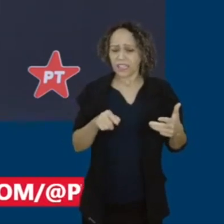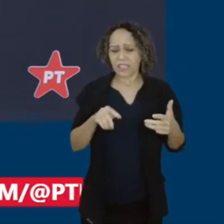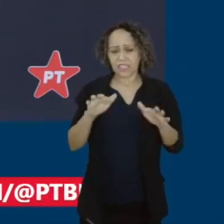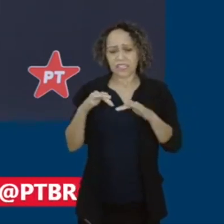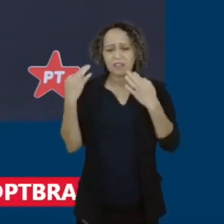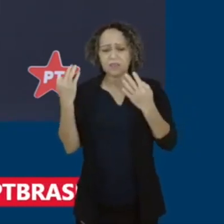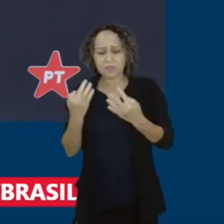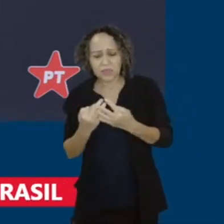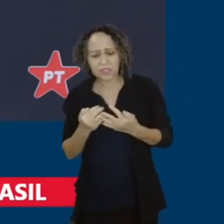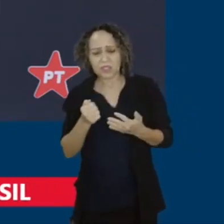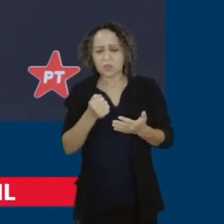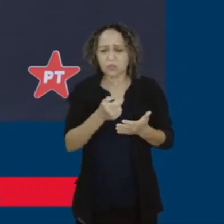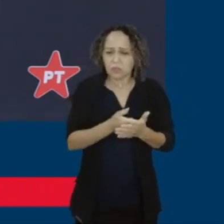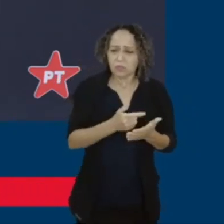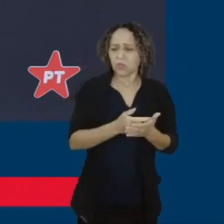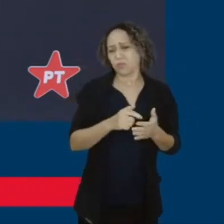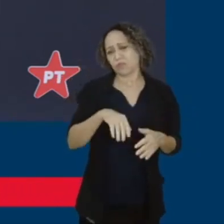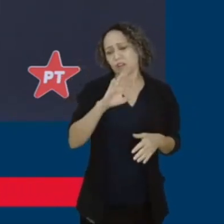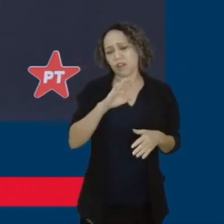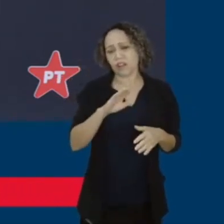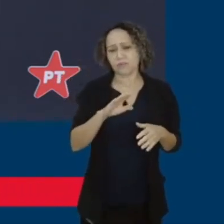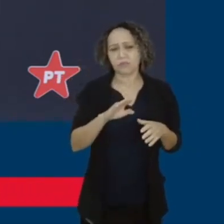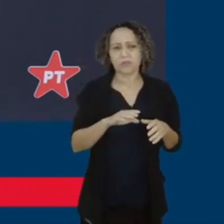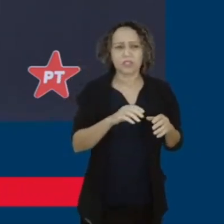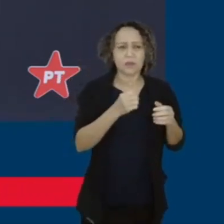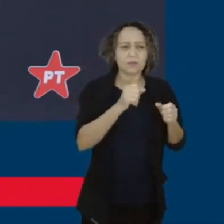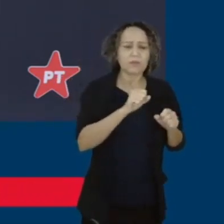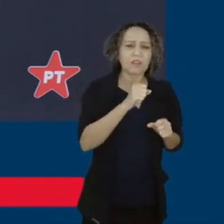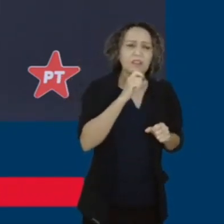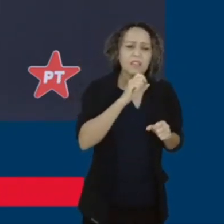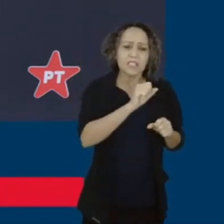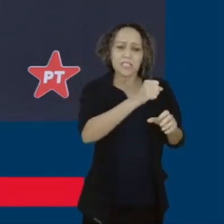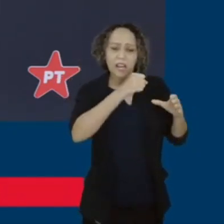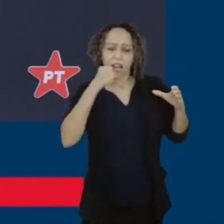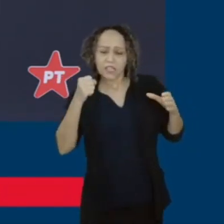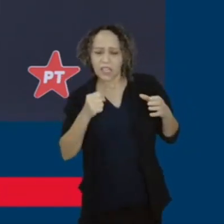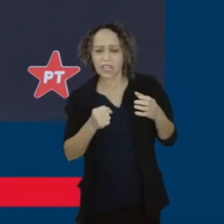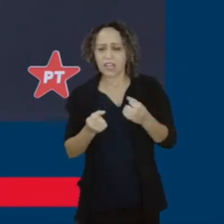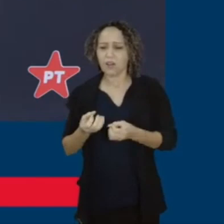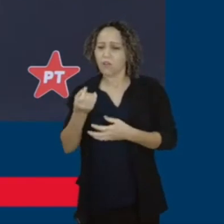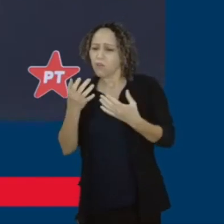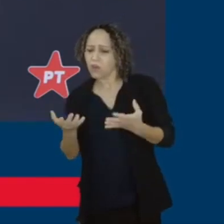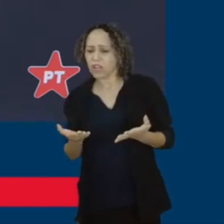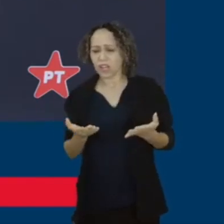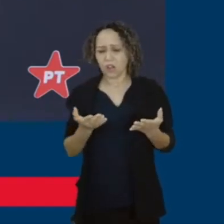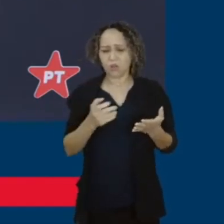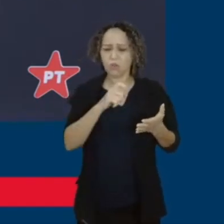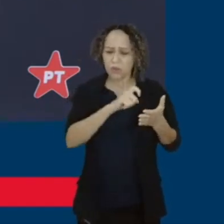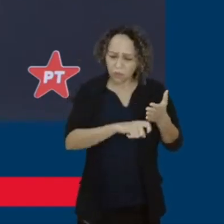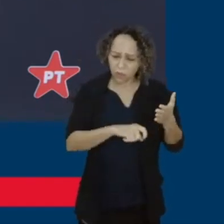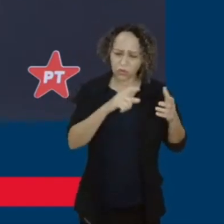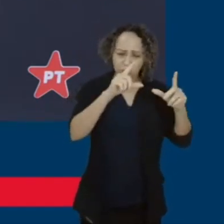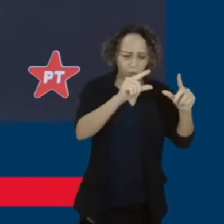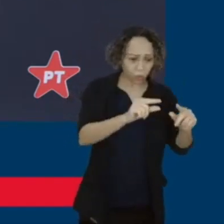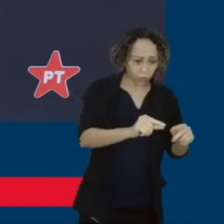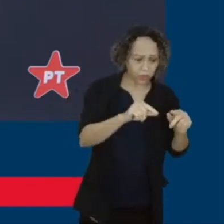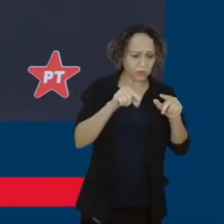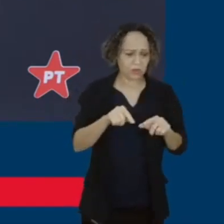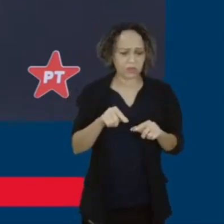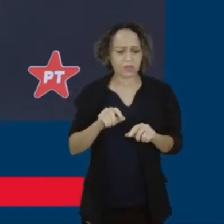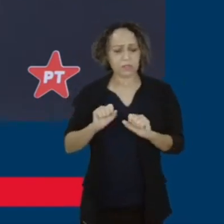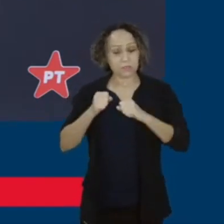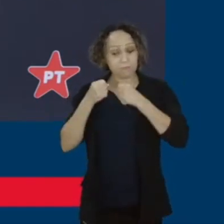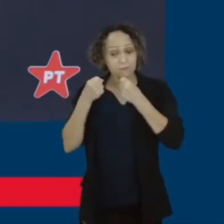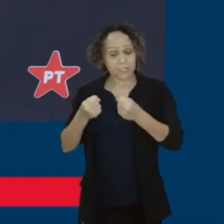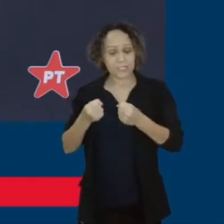simples, geladeiras e fogões e tudo mais, para enfrentar a crise que o mundo vivia. Agora, esse pessoal